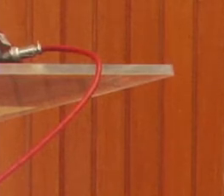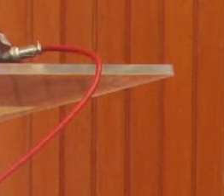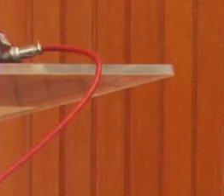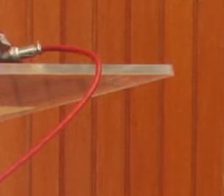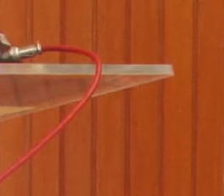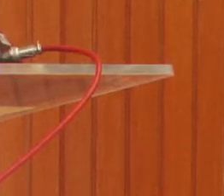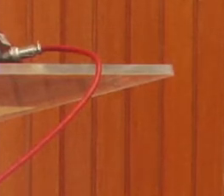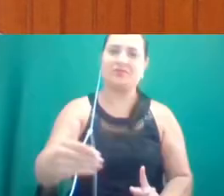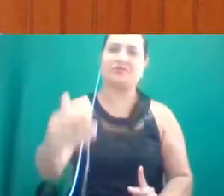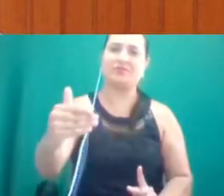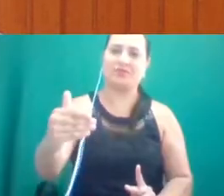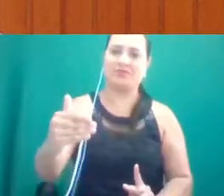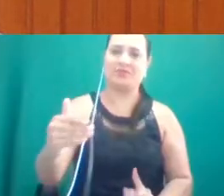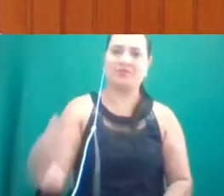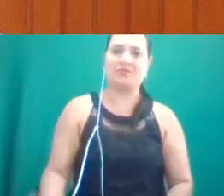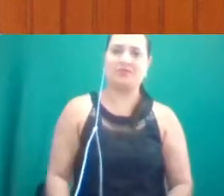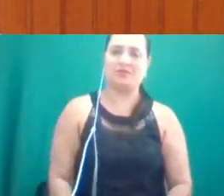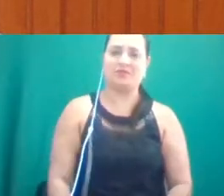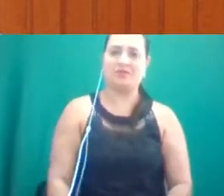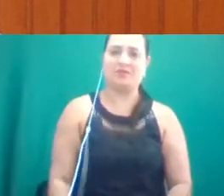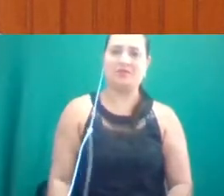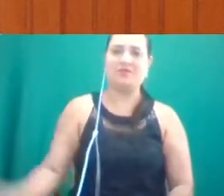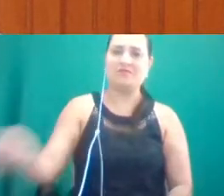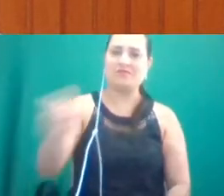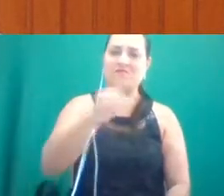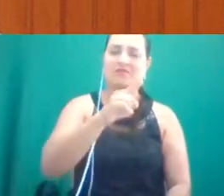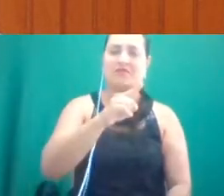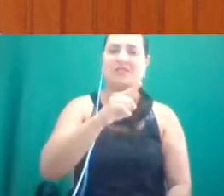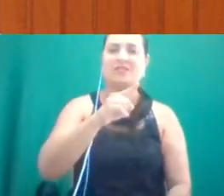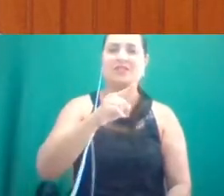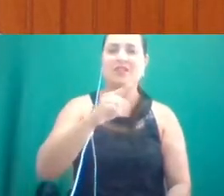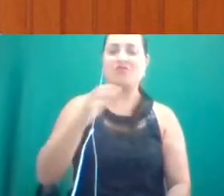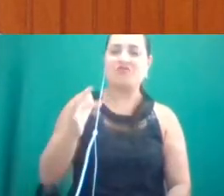Em nome da Universidade Federal Rural de Pernambuco,